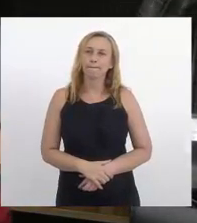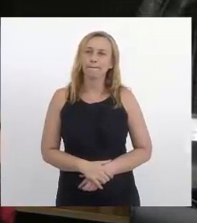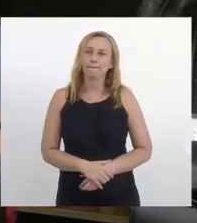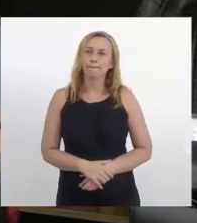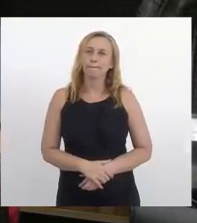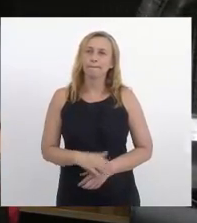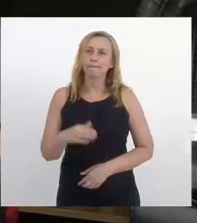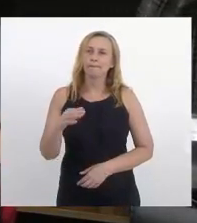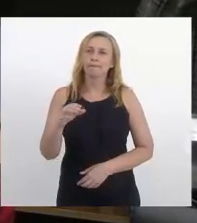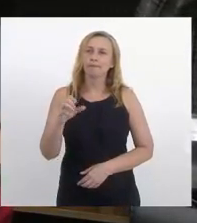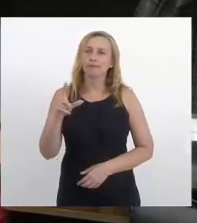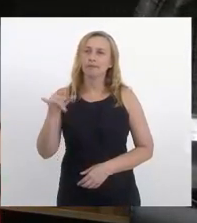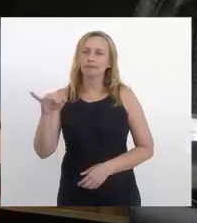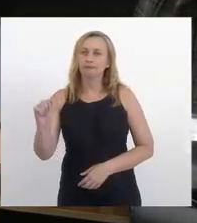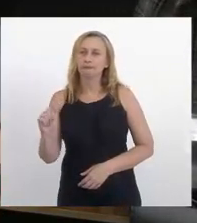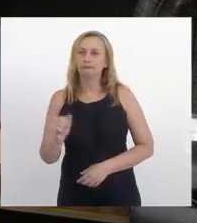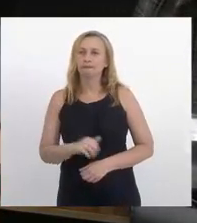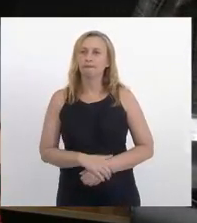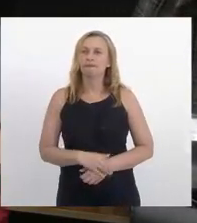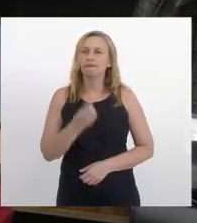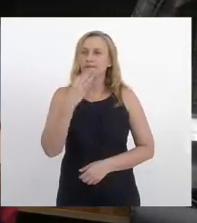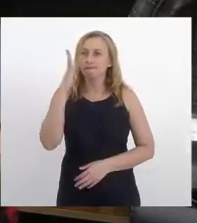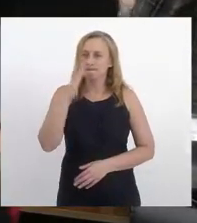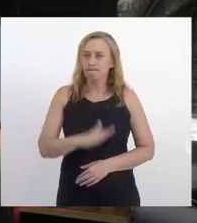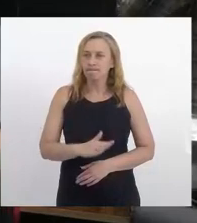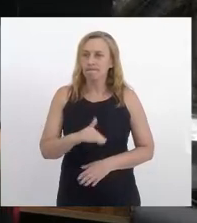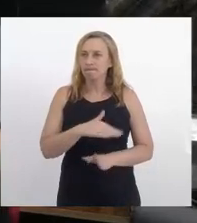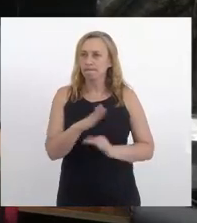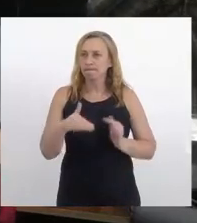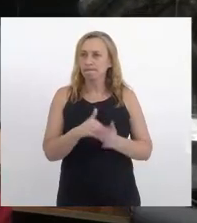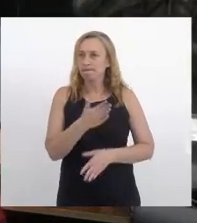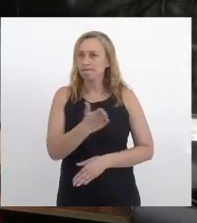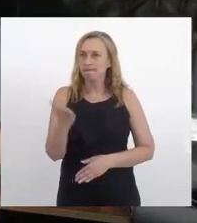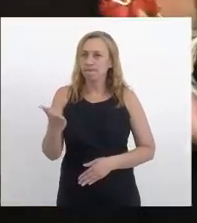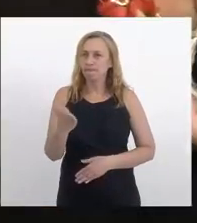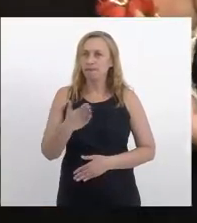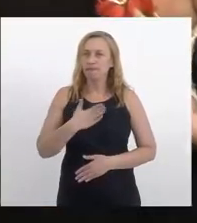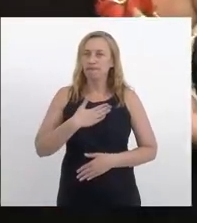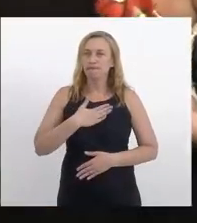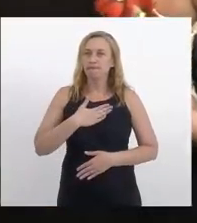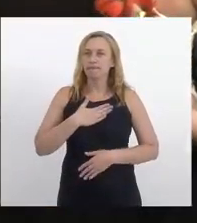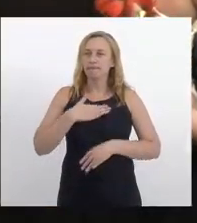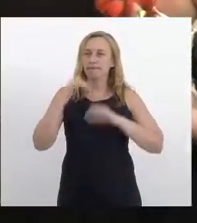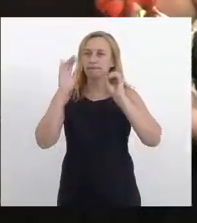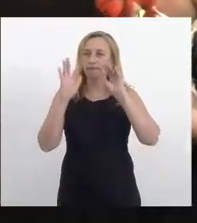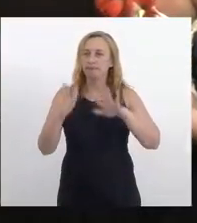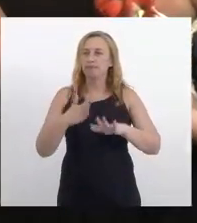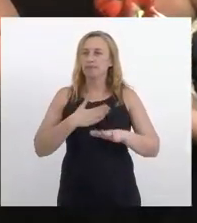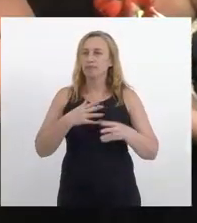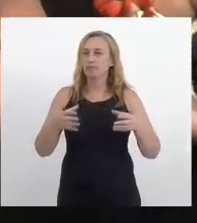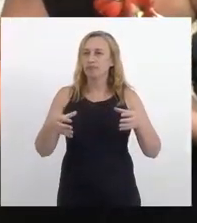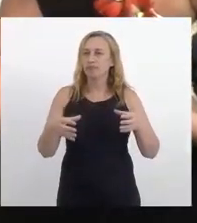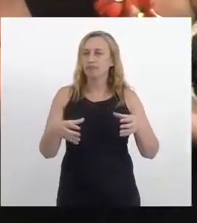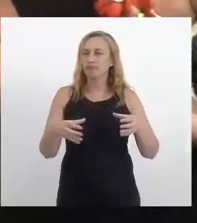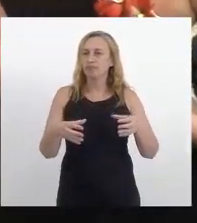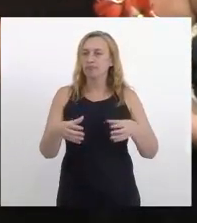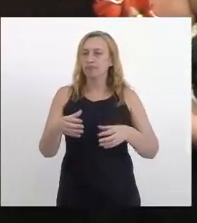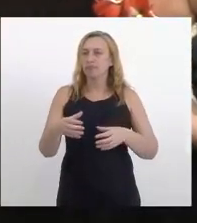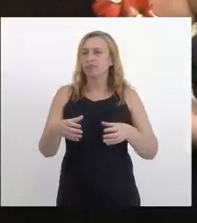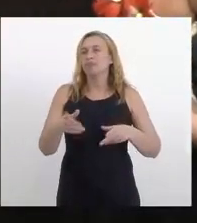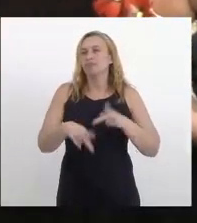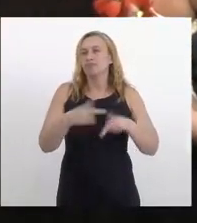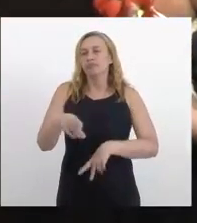Mãe Nucinara. Boa tarde a todas e a todos. A minha bênção para o meu povo de Axé. Eu quero